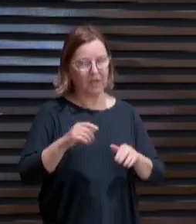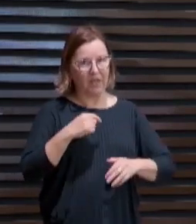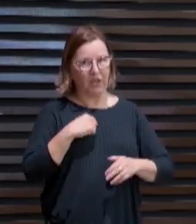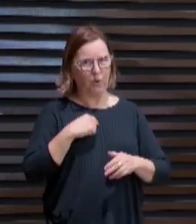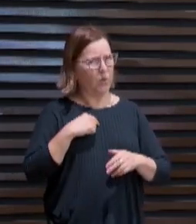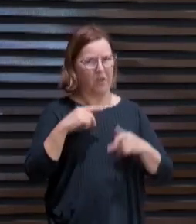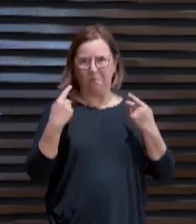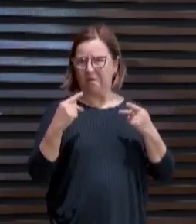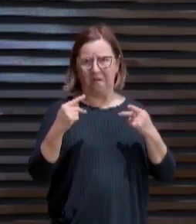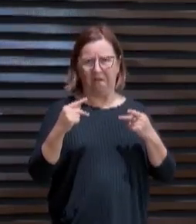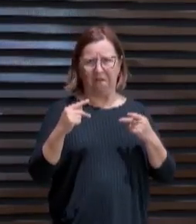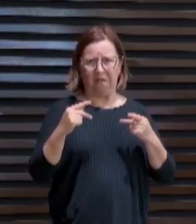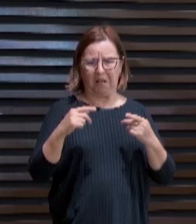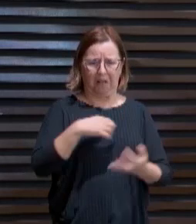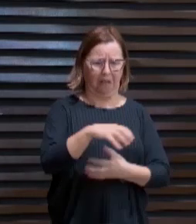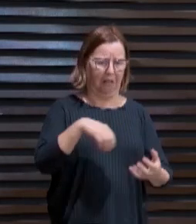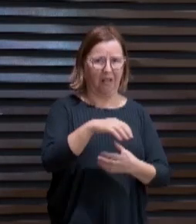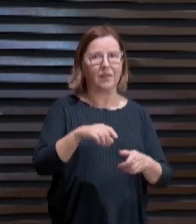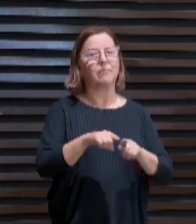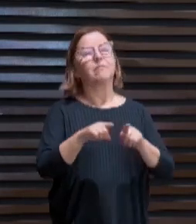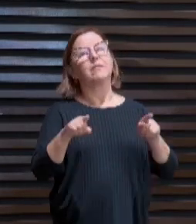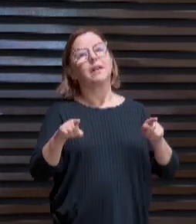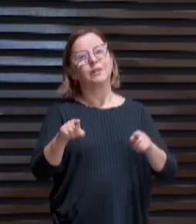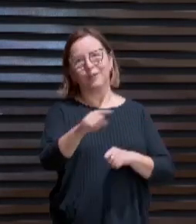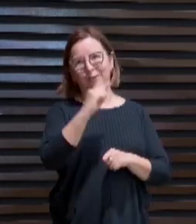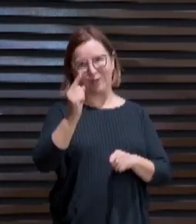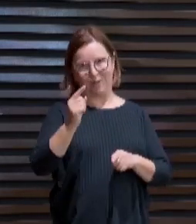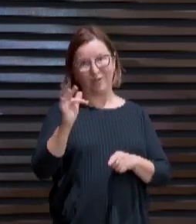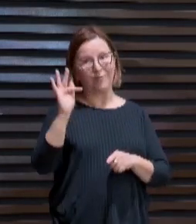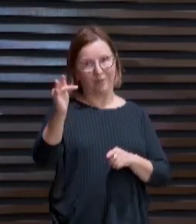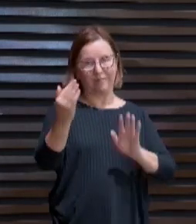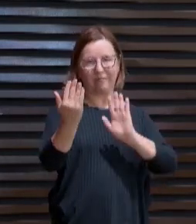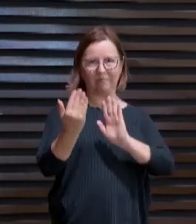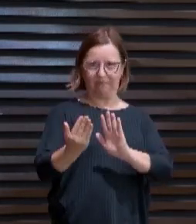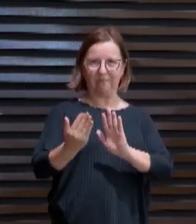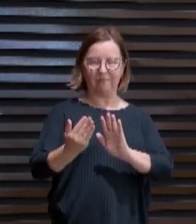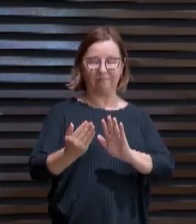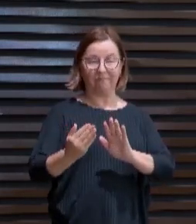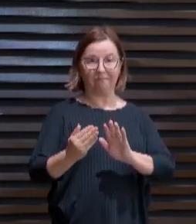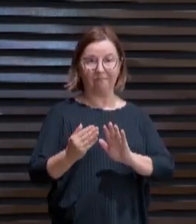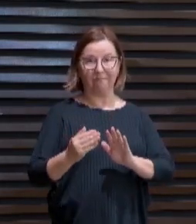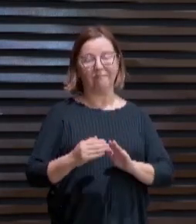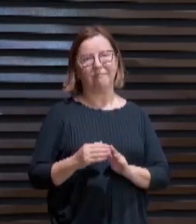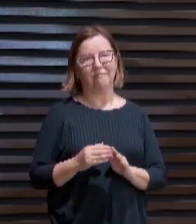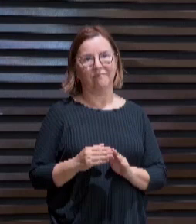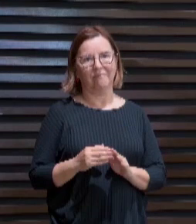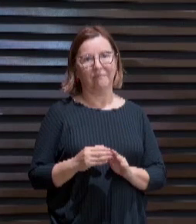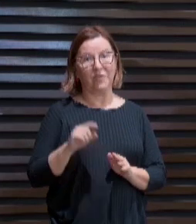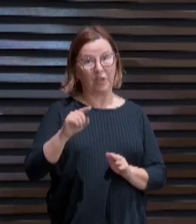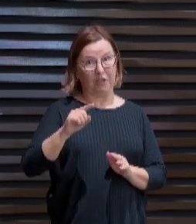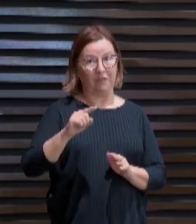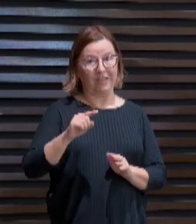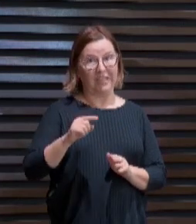do caos, né? Mas nós vamos ser confrontados, meus irmãos, com essa possibilidade de você ter que rejeitar o nome de Cristo